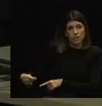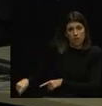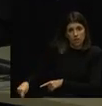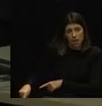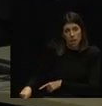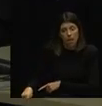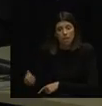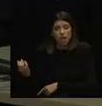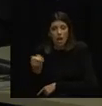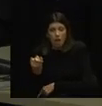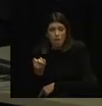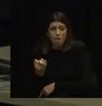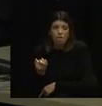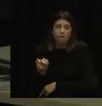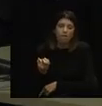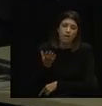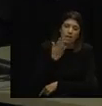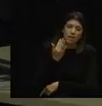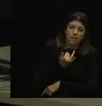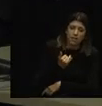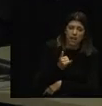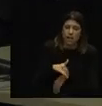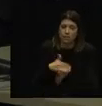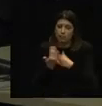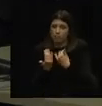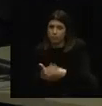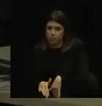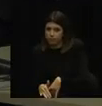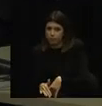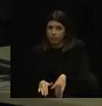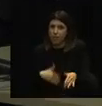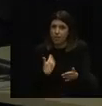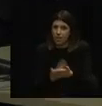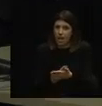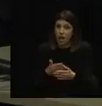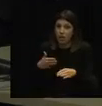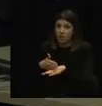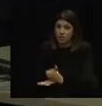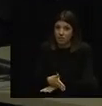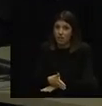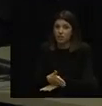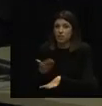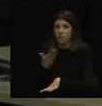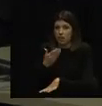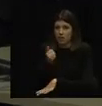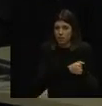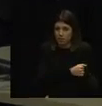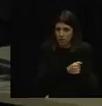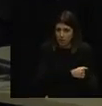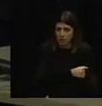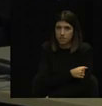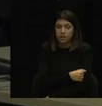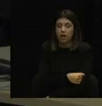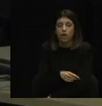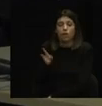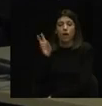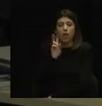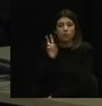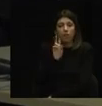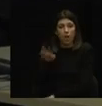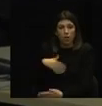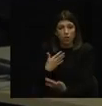havido a intenção de restringir ainda mais o acesso a este direito. Valorizamos os programas